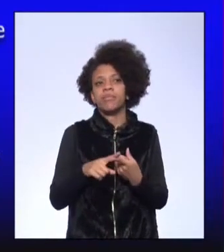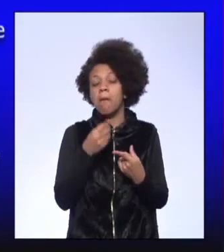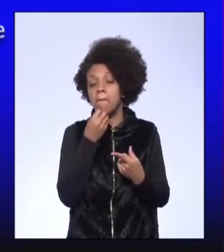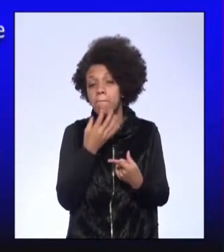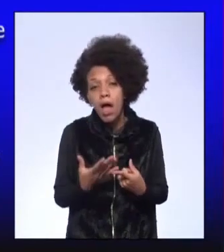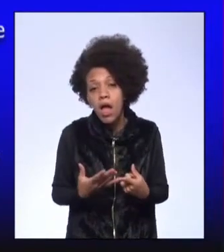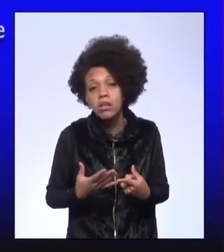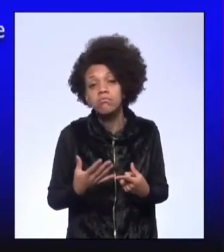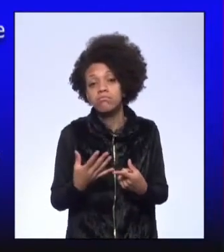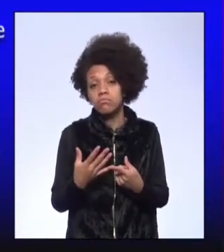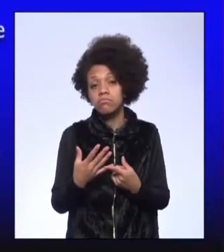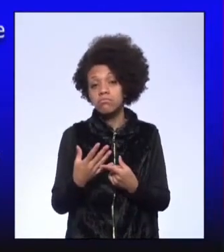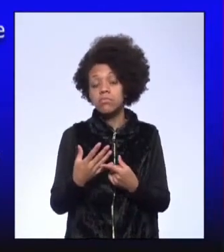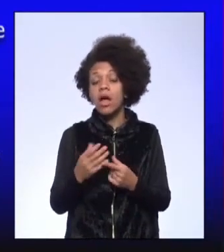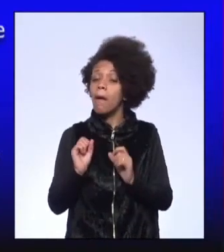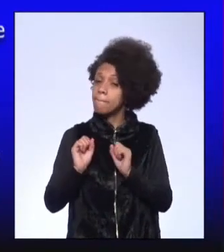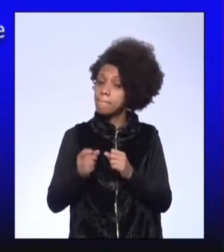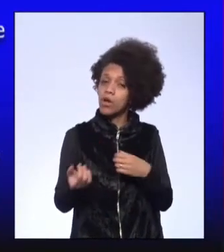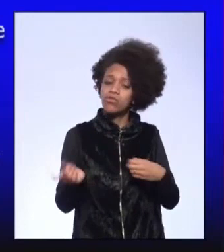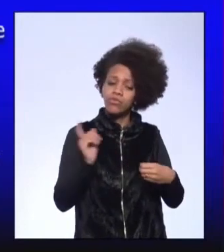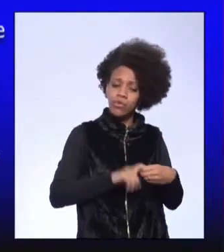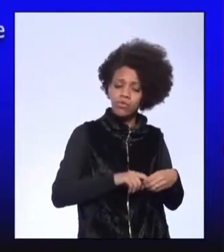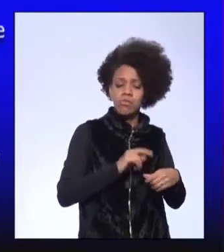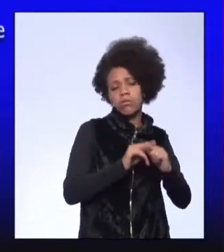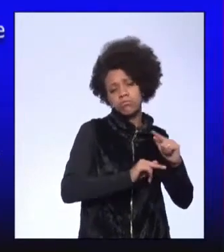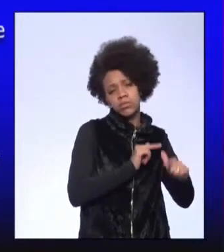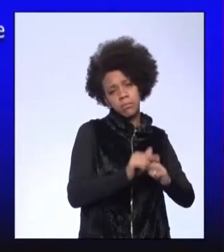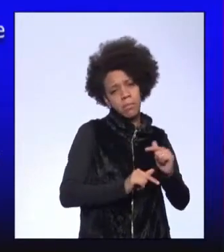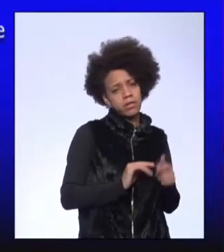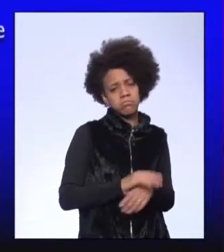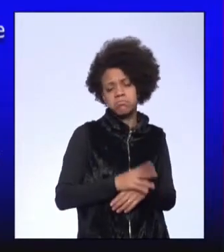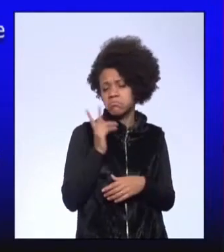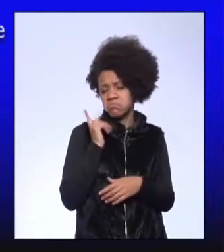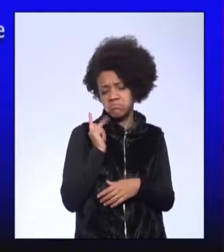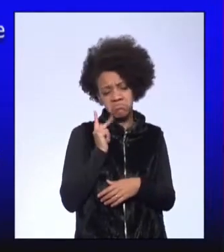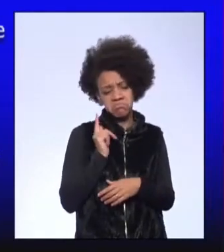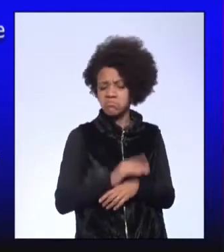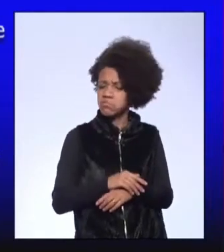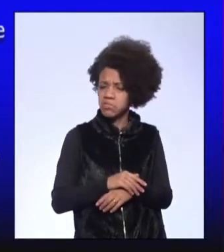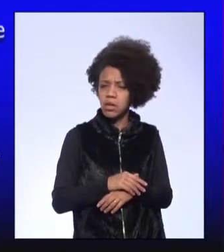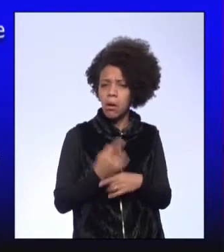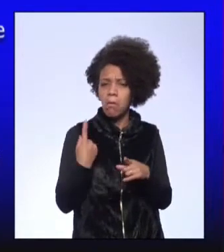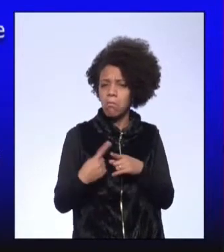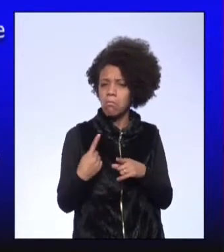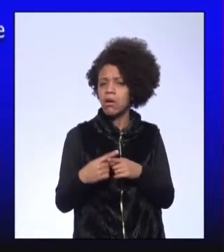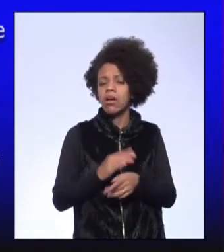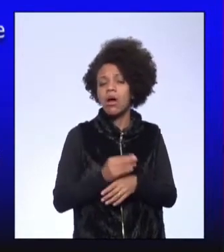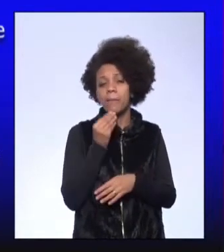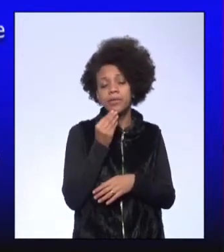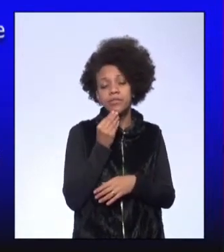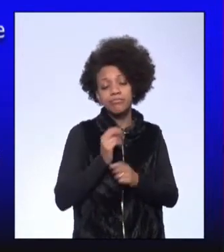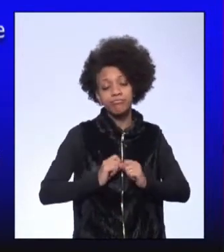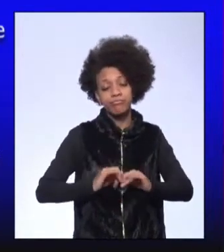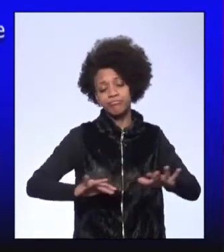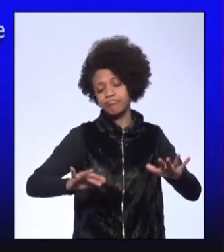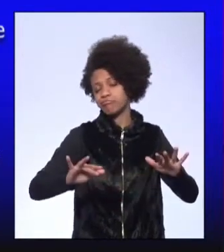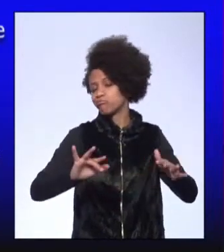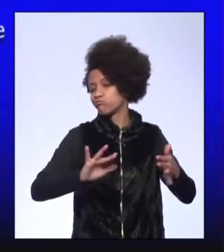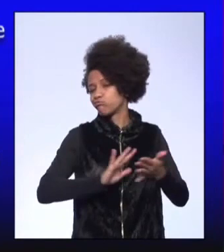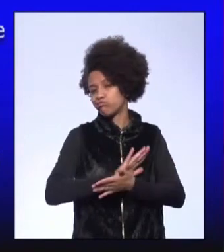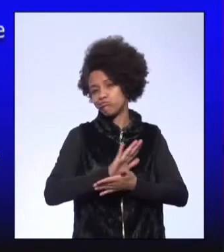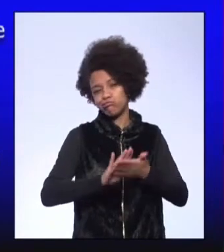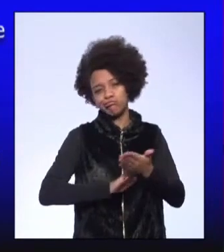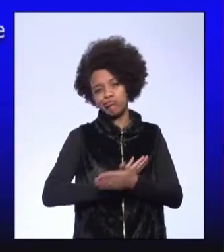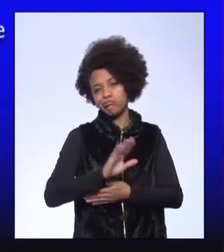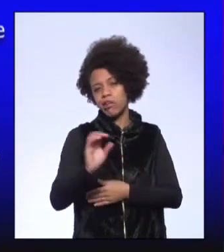bem clinicamente, ele pode retornar, vamos dizer, ao seu ambiente de trabalho, porque a chance de que ele ainda transmita o vírus